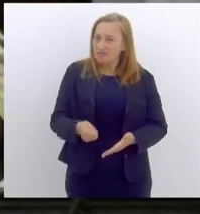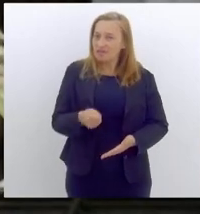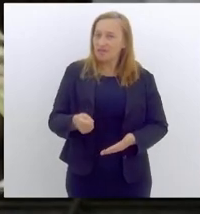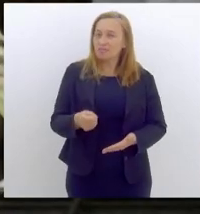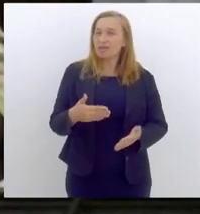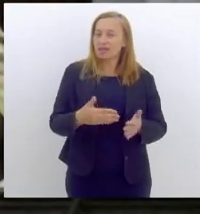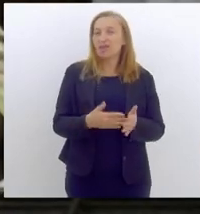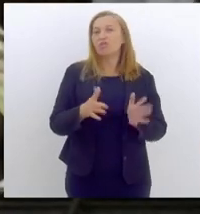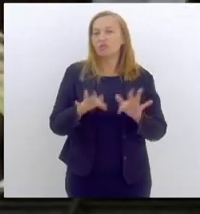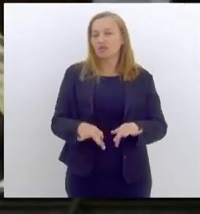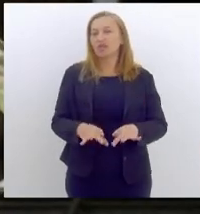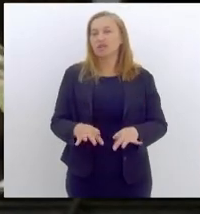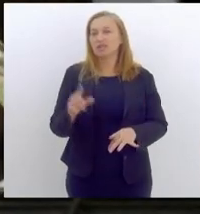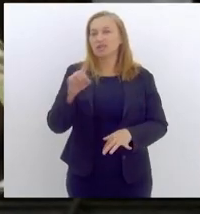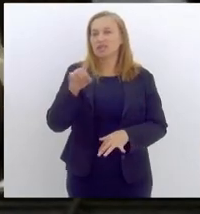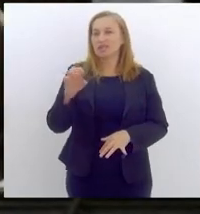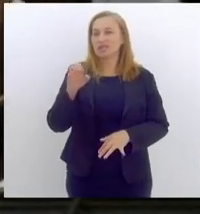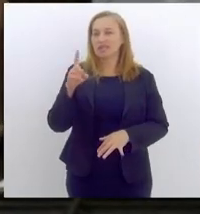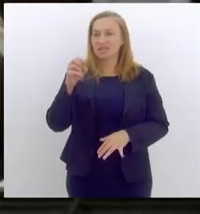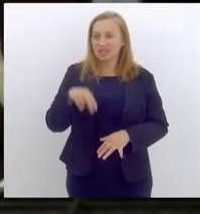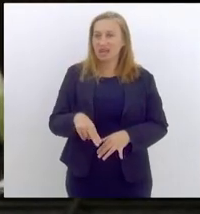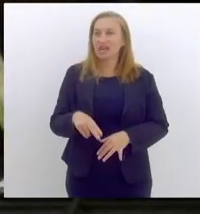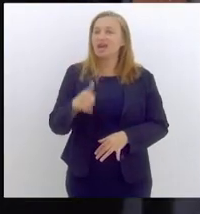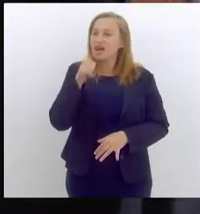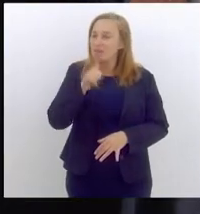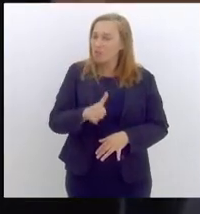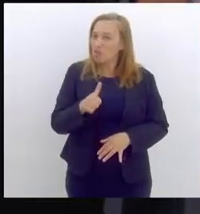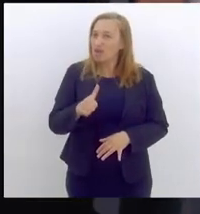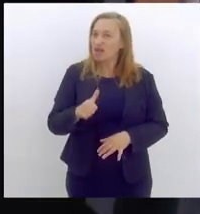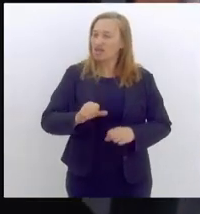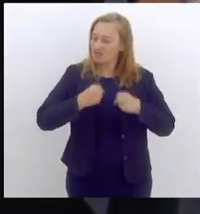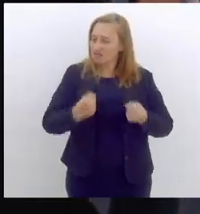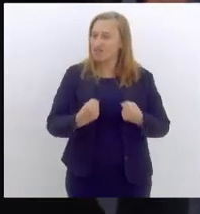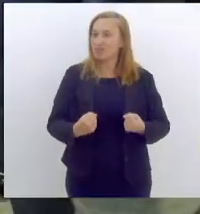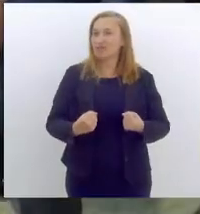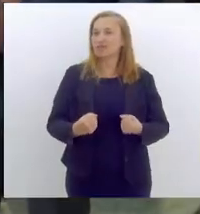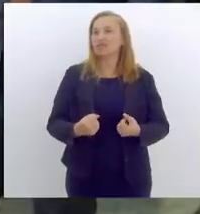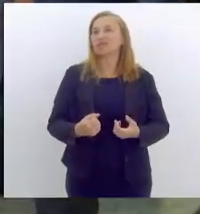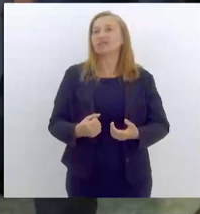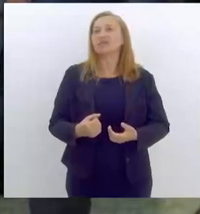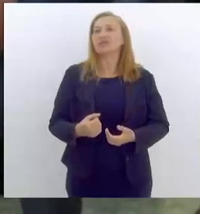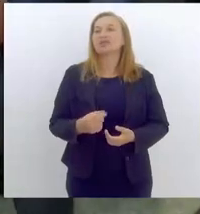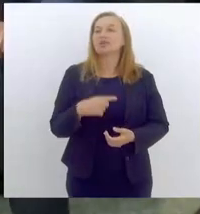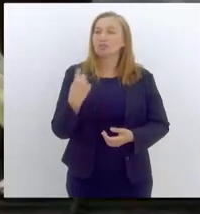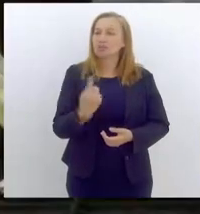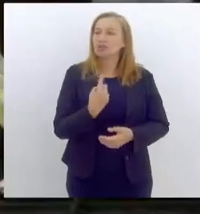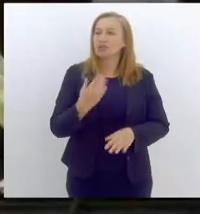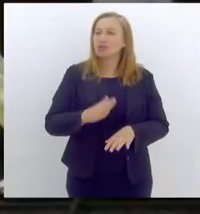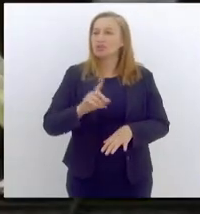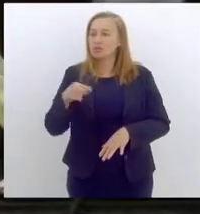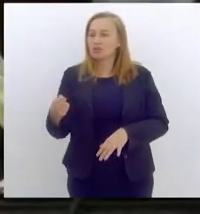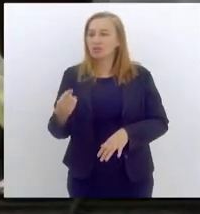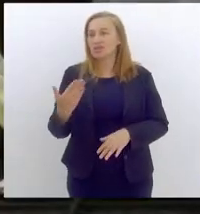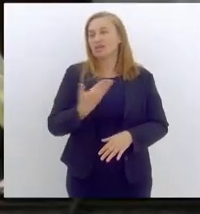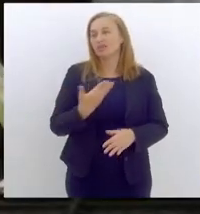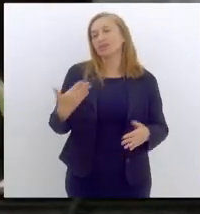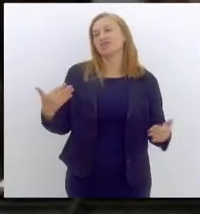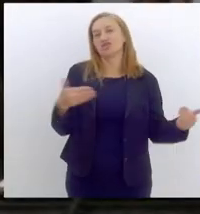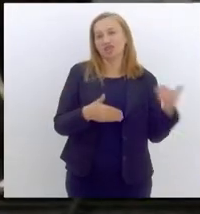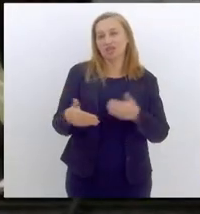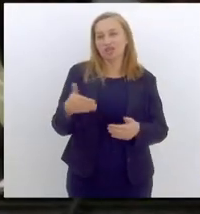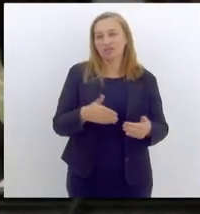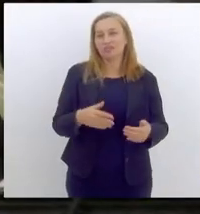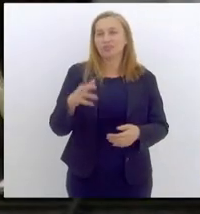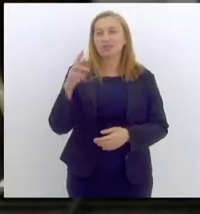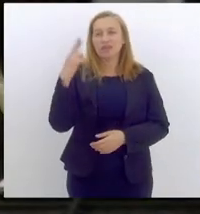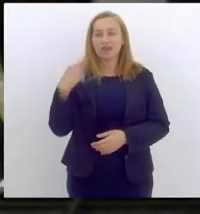fim, Zeidan. É mulher e mulher de postura e posição, como as nossas demais colegas que estão chegando. Renata, que